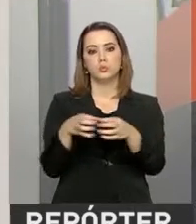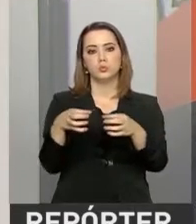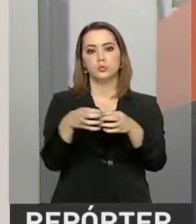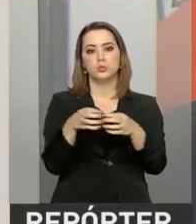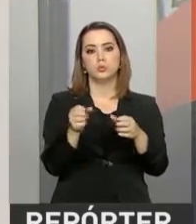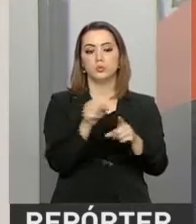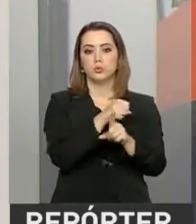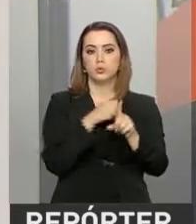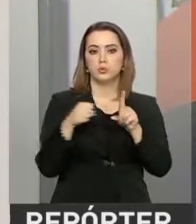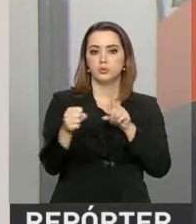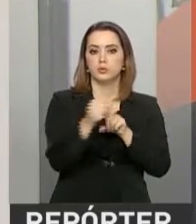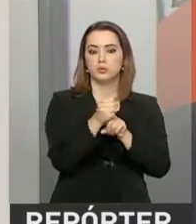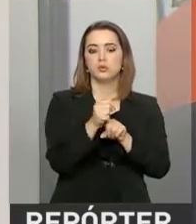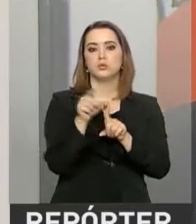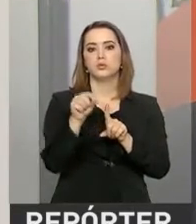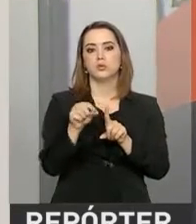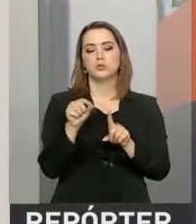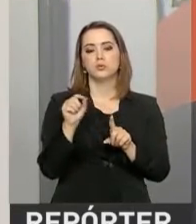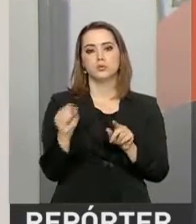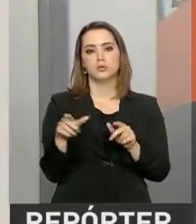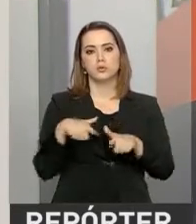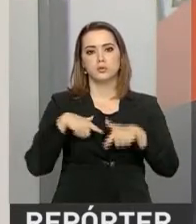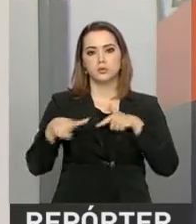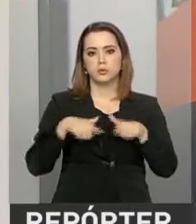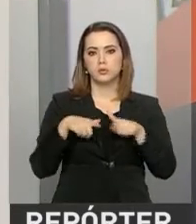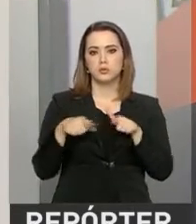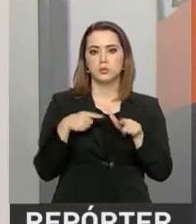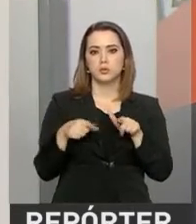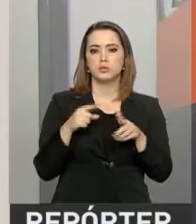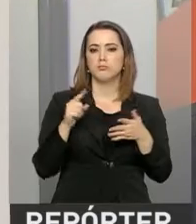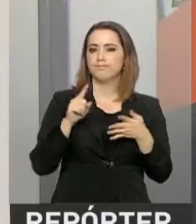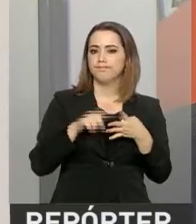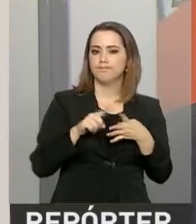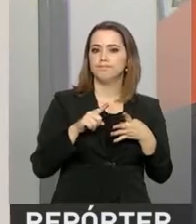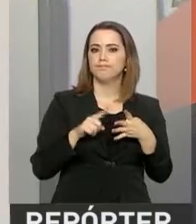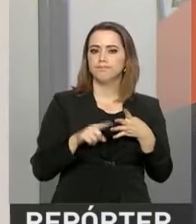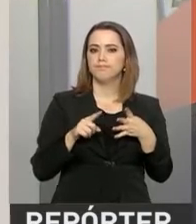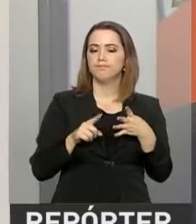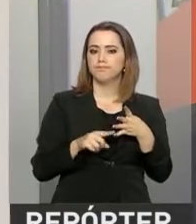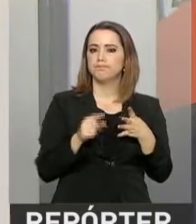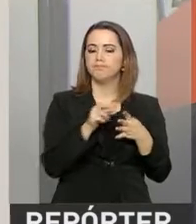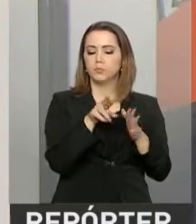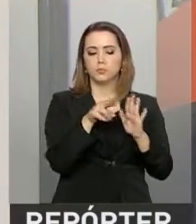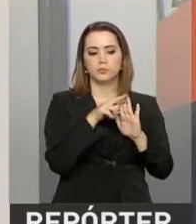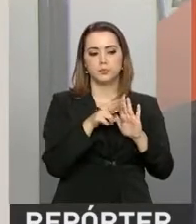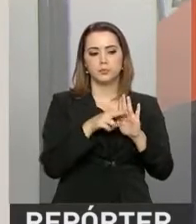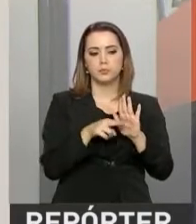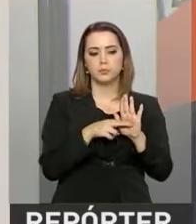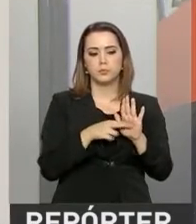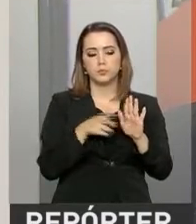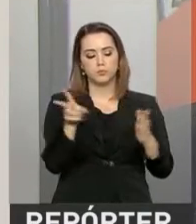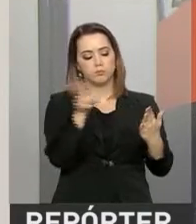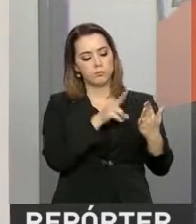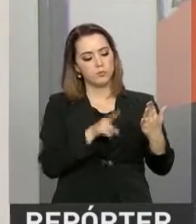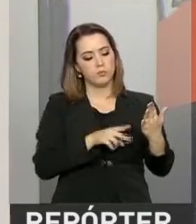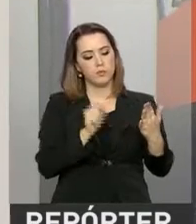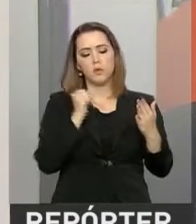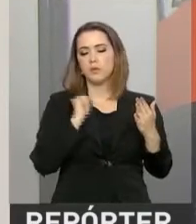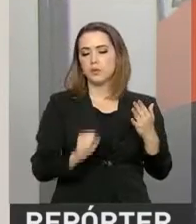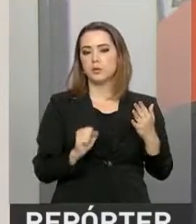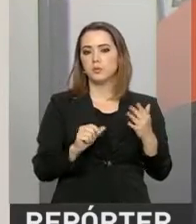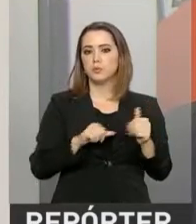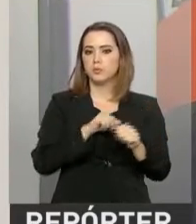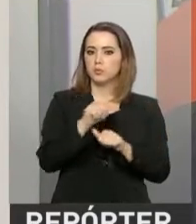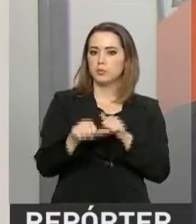que nós possamos tratar item a item da legislação, para que possamos revisar e enxergar o que deve